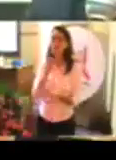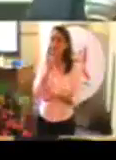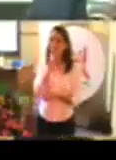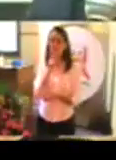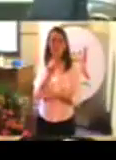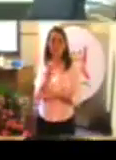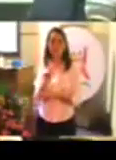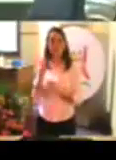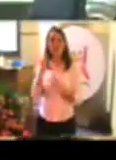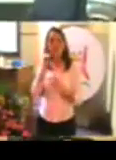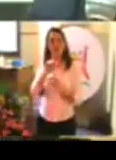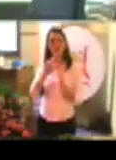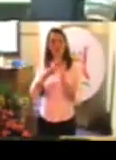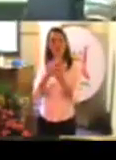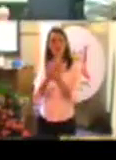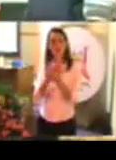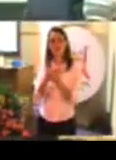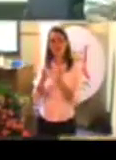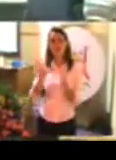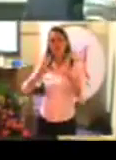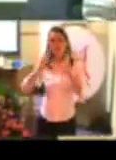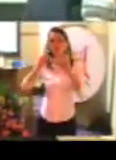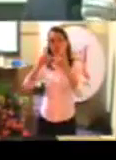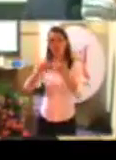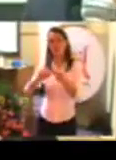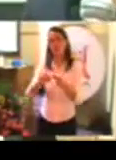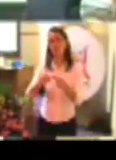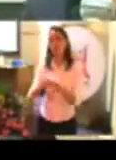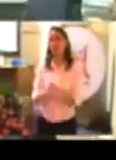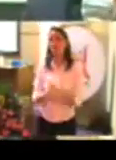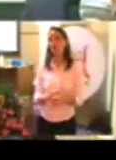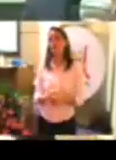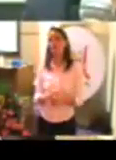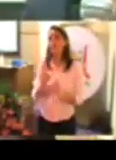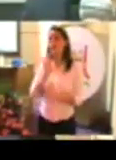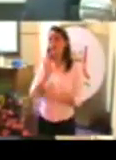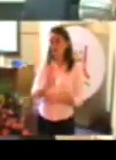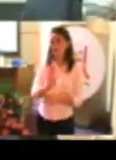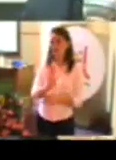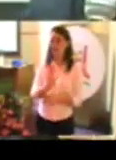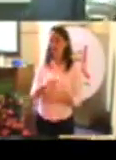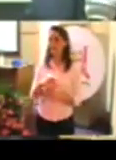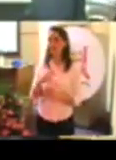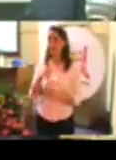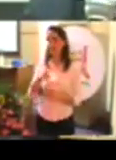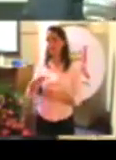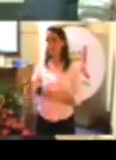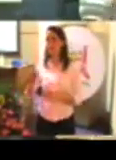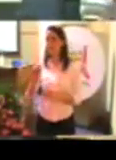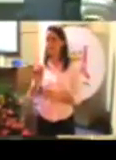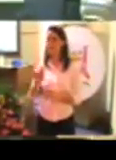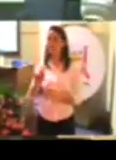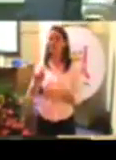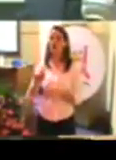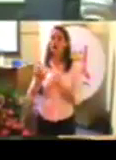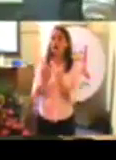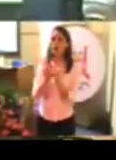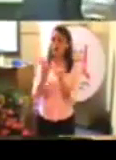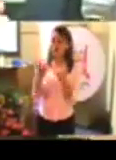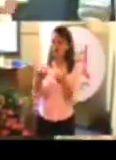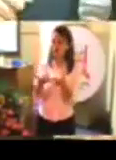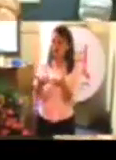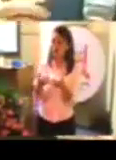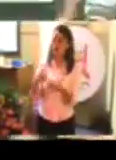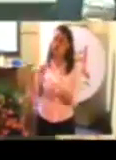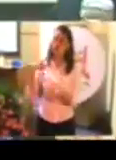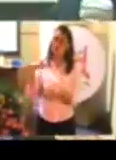ainda essa condição de fazer, realizar um curso dessa forma. Mas, por outro lado, a Câmara dos Deputados